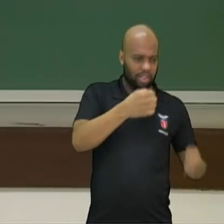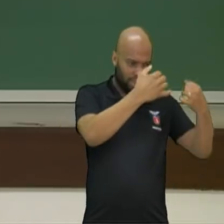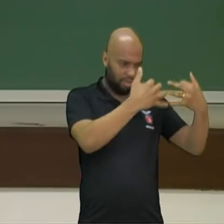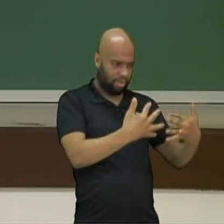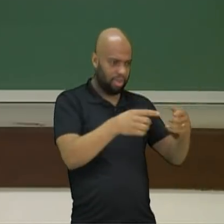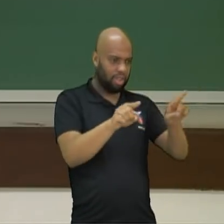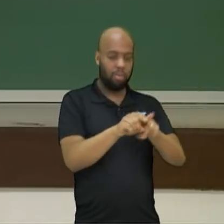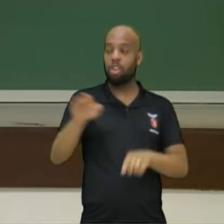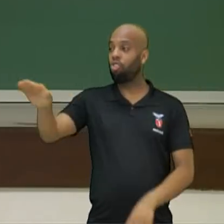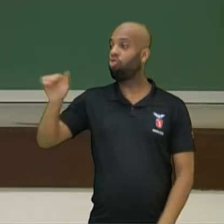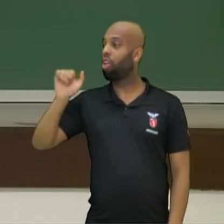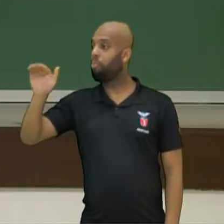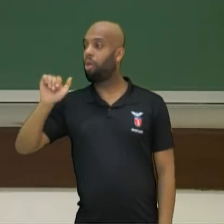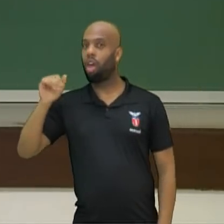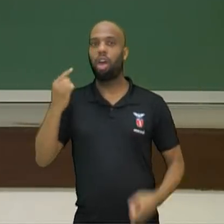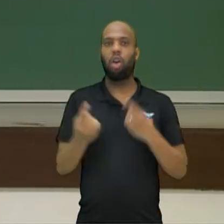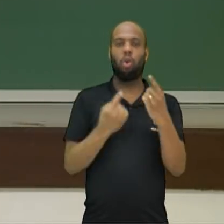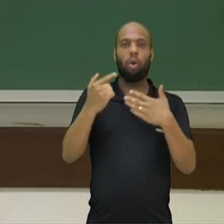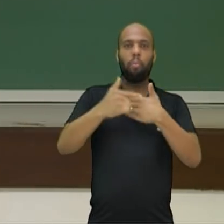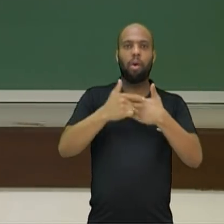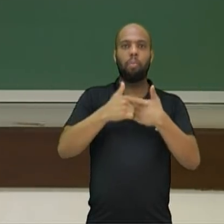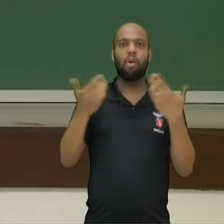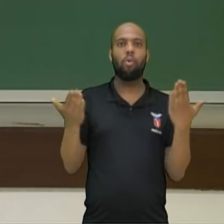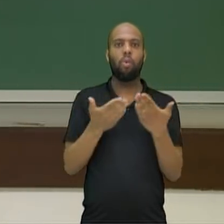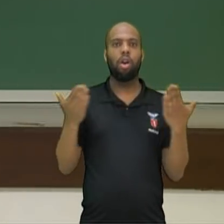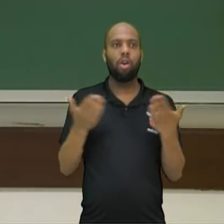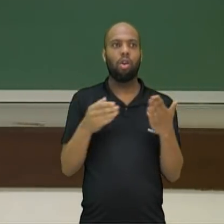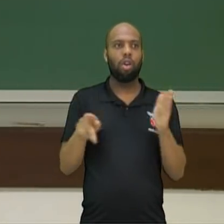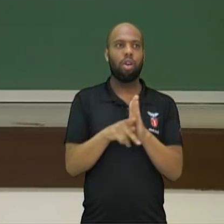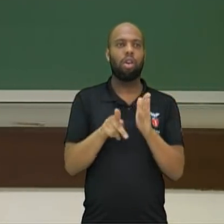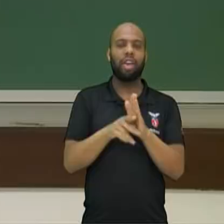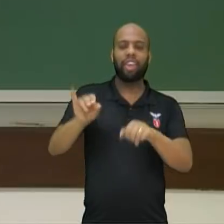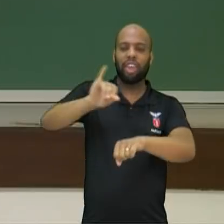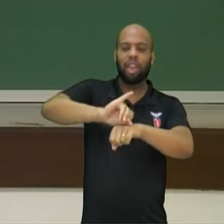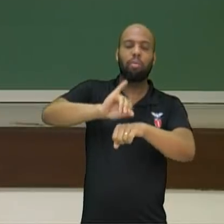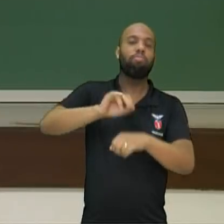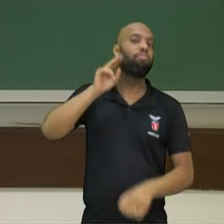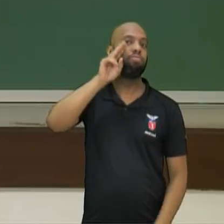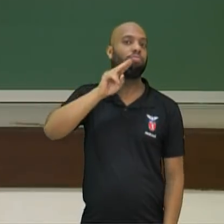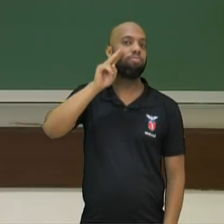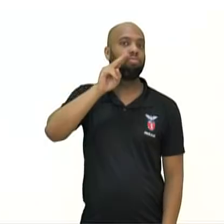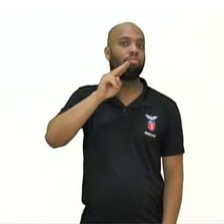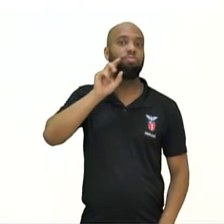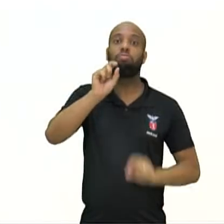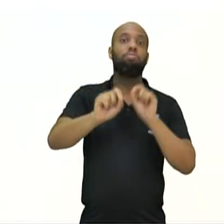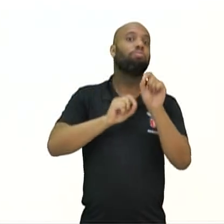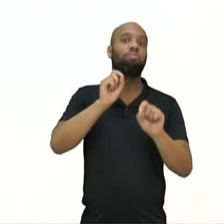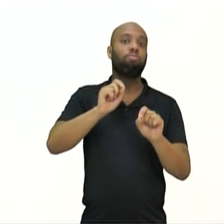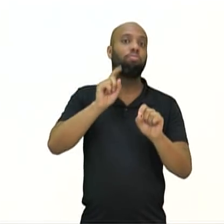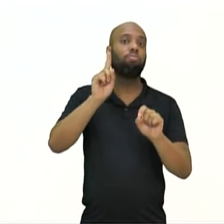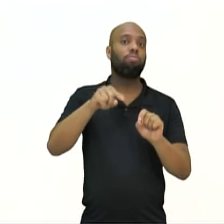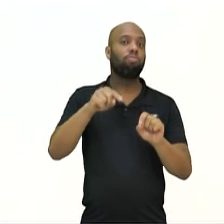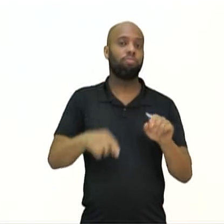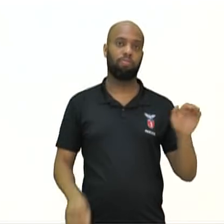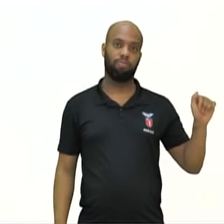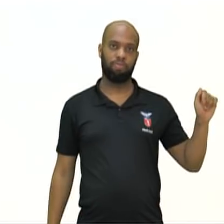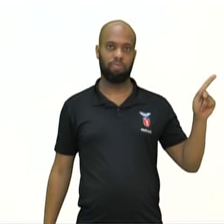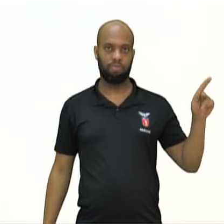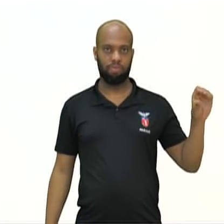e do invocar? Qual é o papel aqui do capital do Rio Grande do Norte? Sem dúvida nenhuma, um